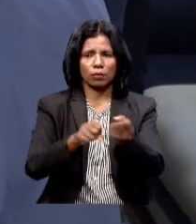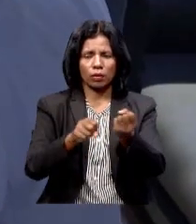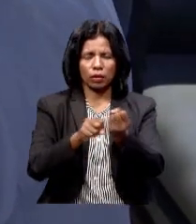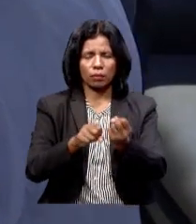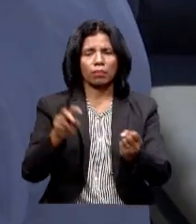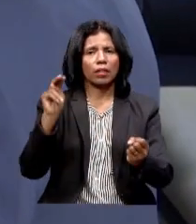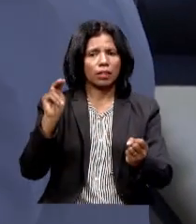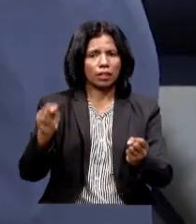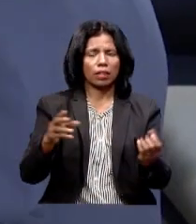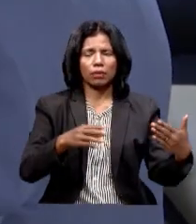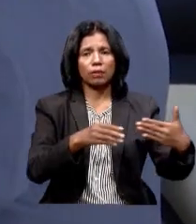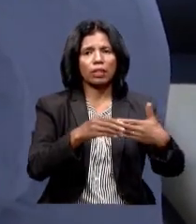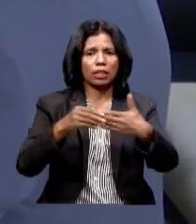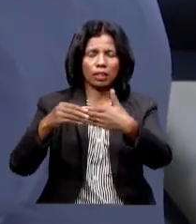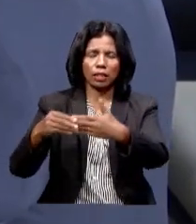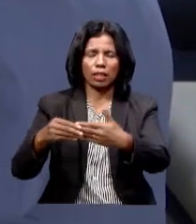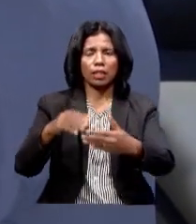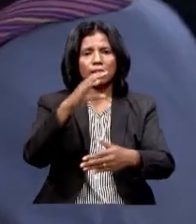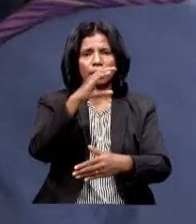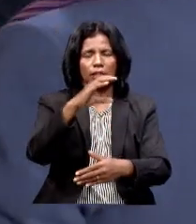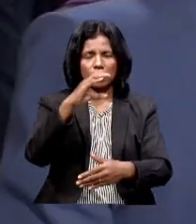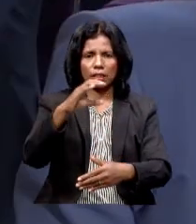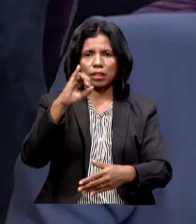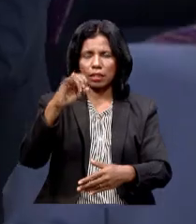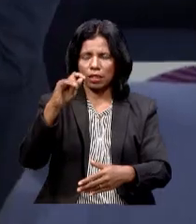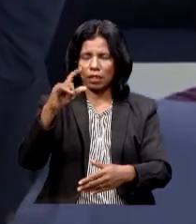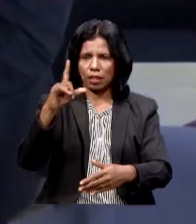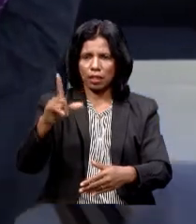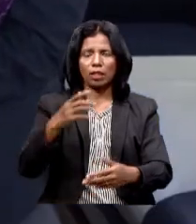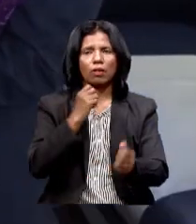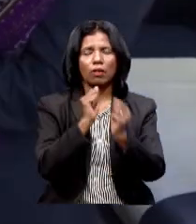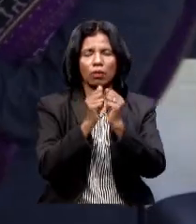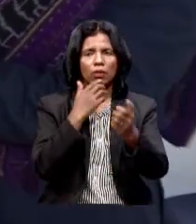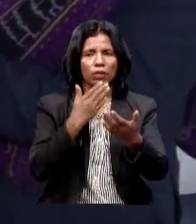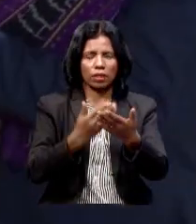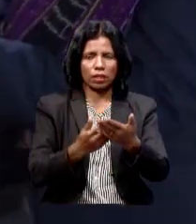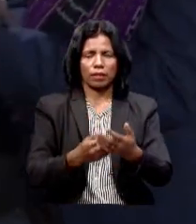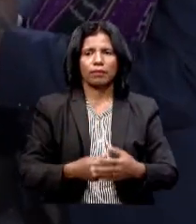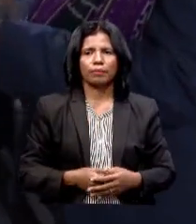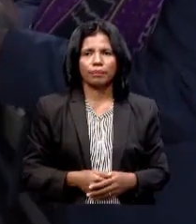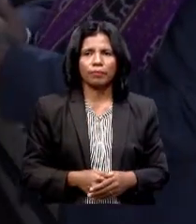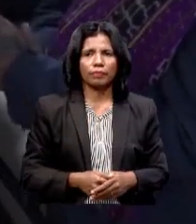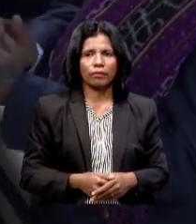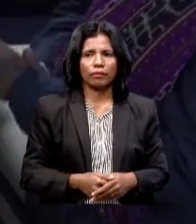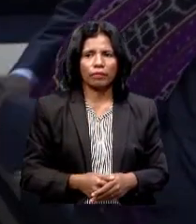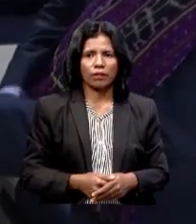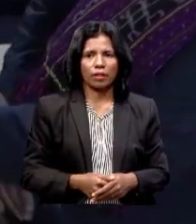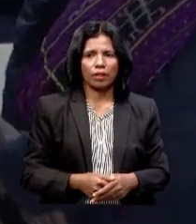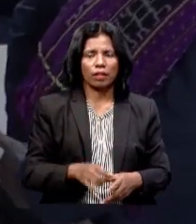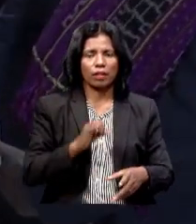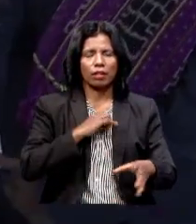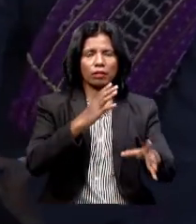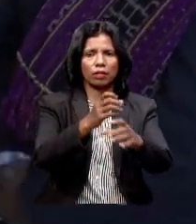Nune Beli lidera Câmara Comércio e Indústria Rodia durante o mandato. E a estrutura não veio em cima na